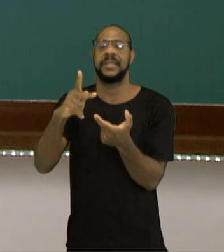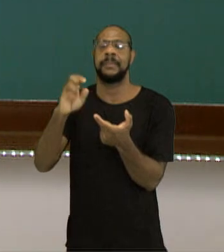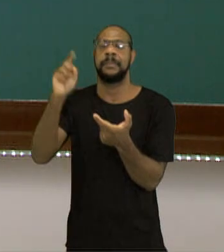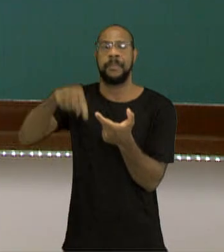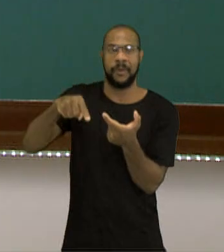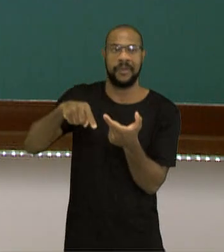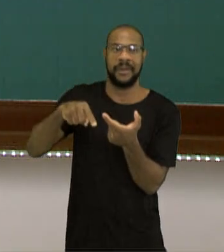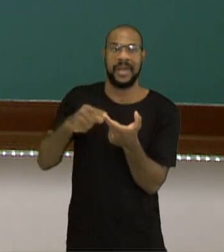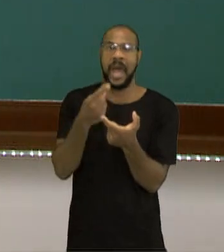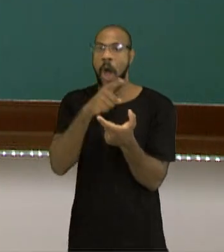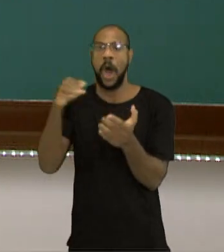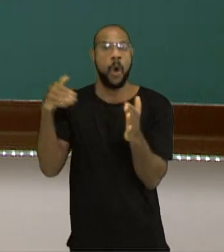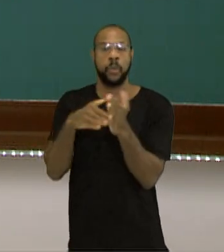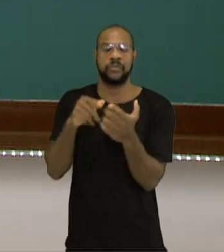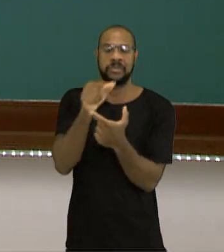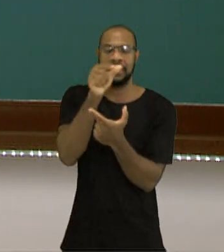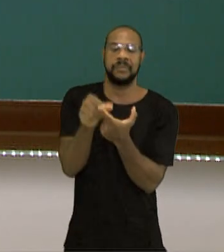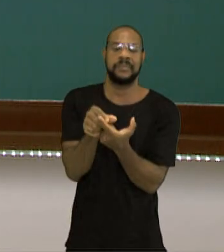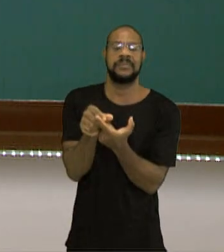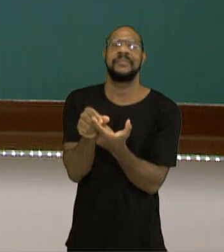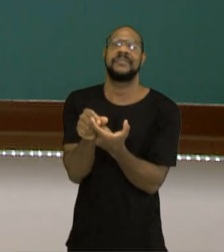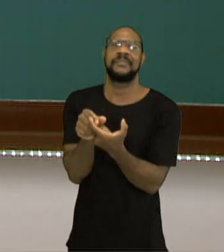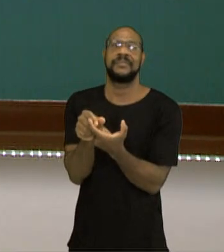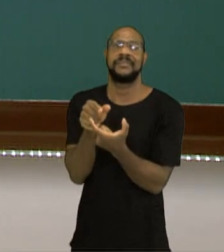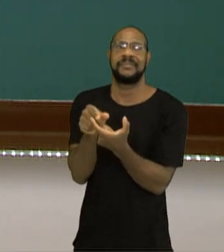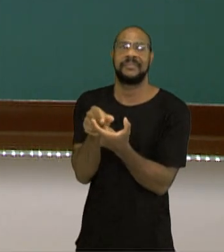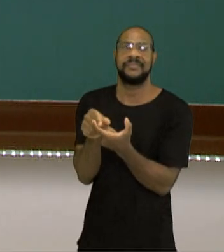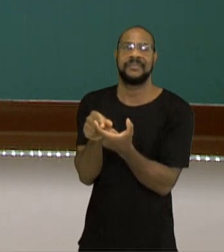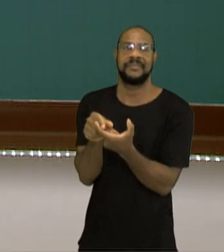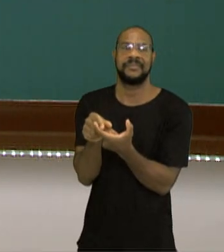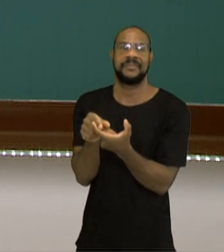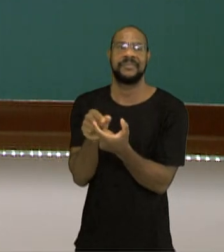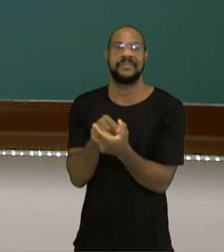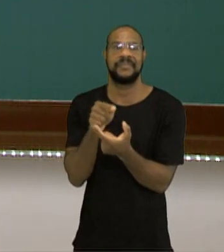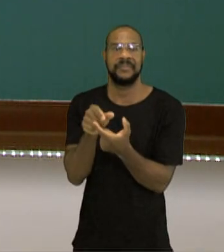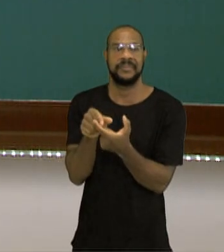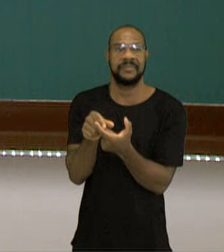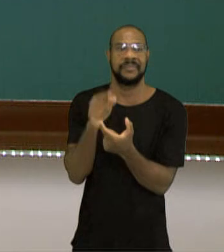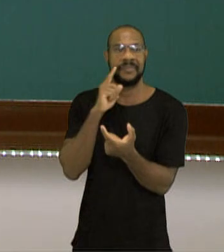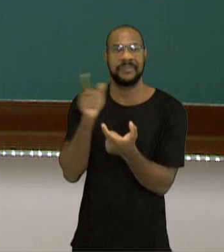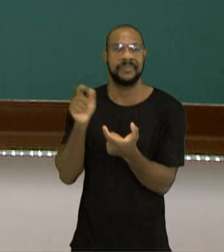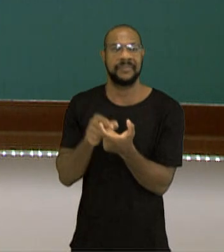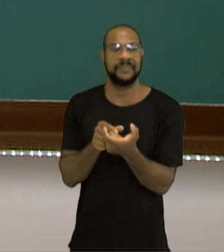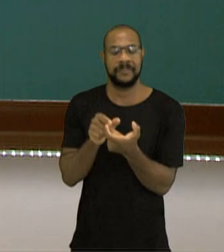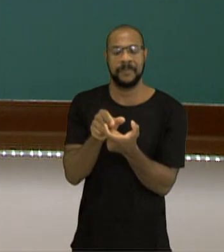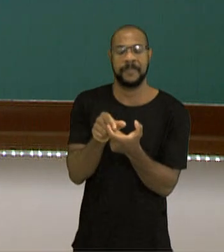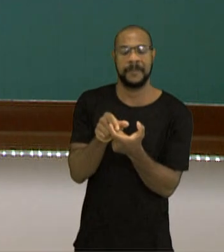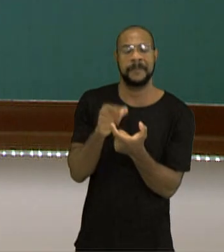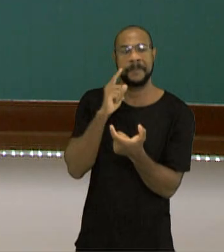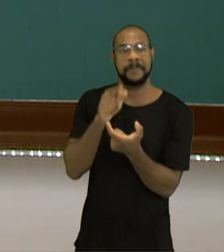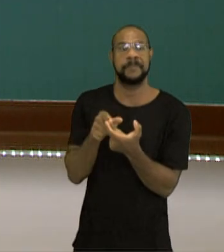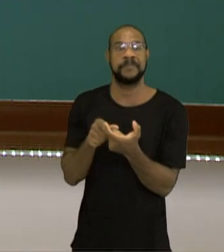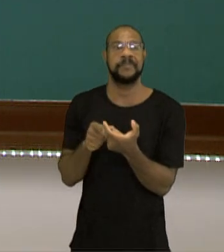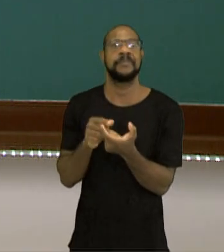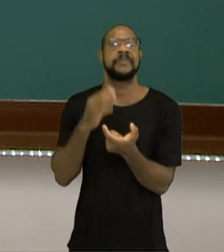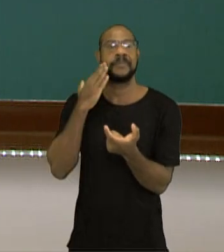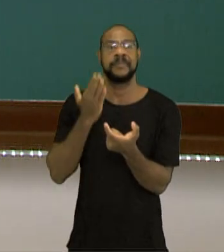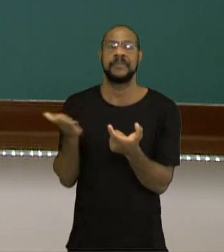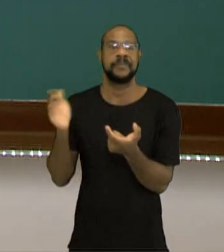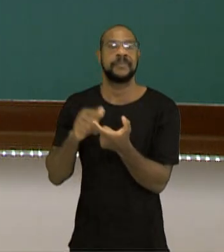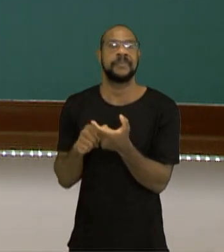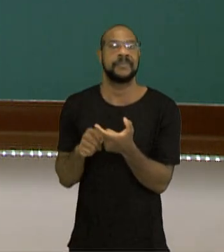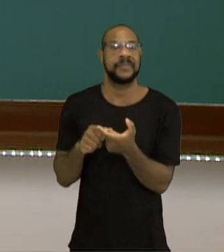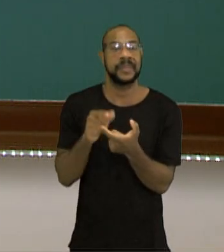última? E aí, ó, chegando aqui na paroxítona, penúltima.